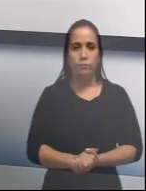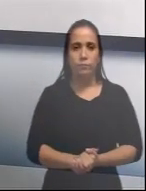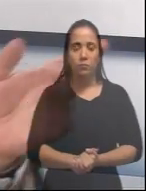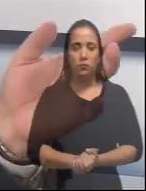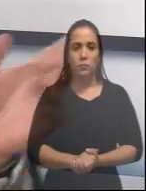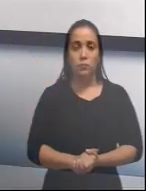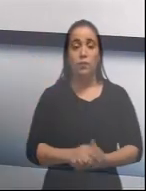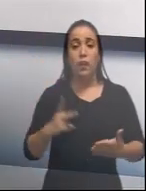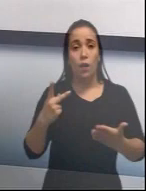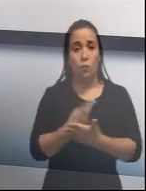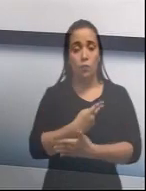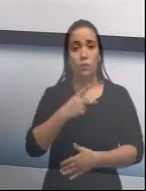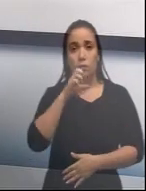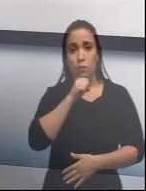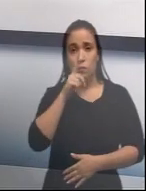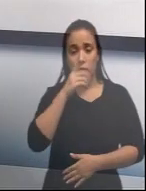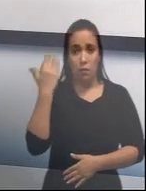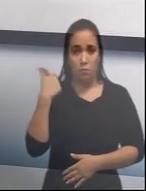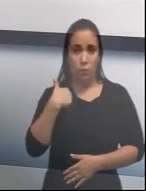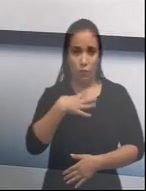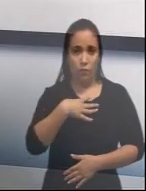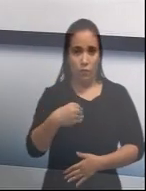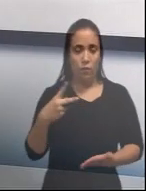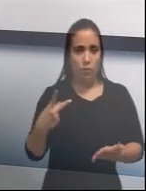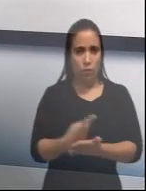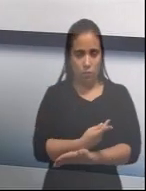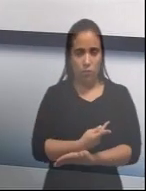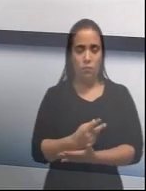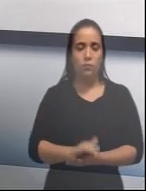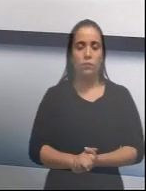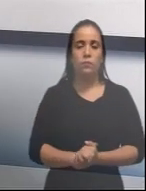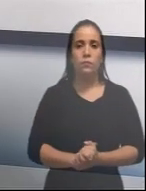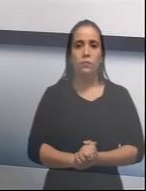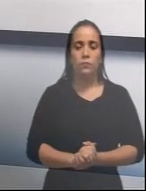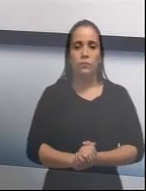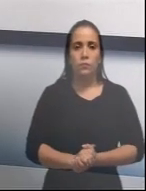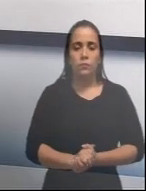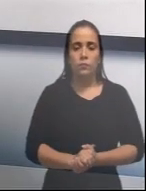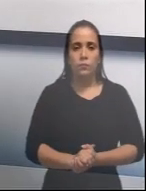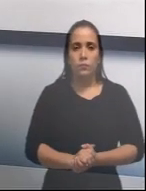O que aconteceu nesse final de semana, um filho meu. Um filho meu,